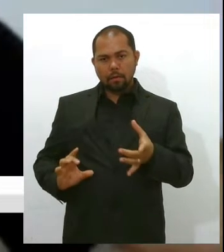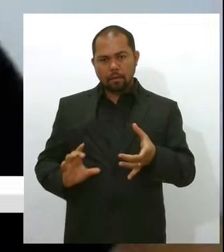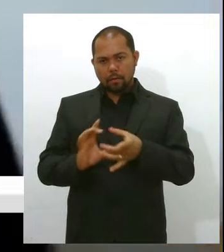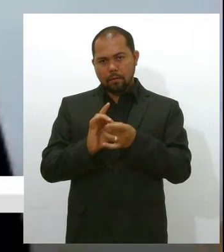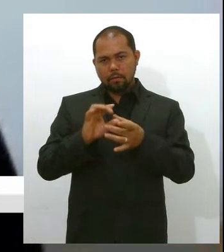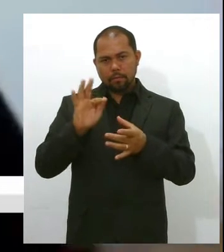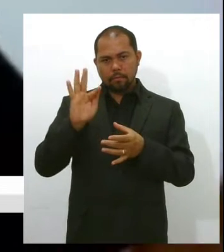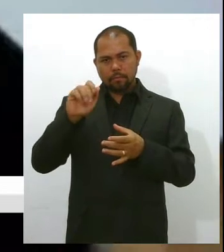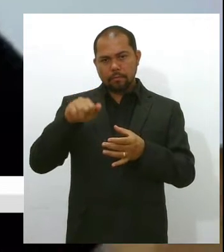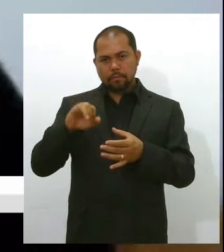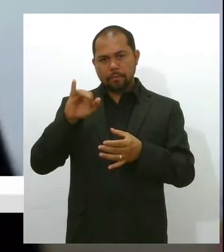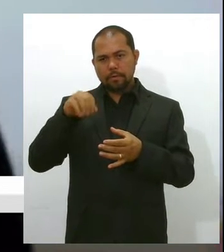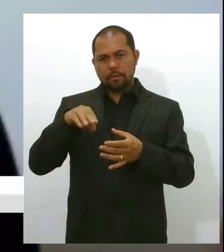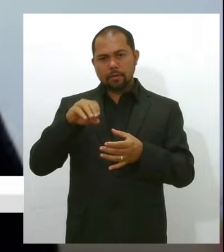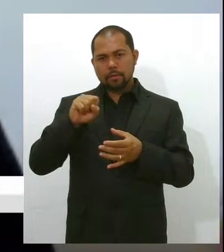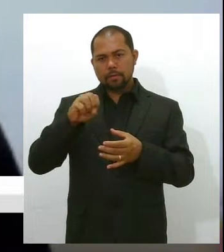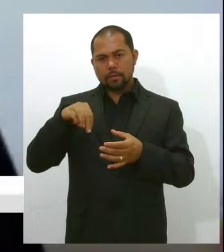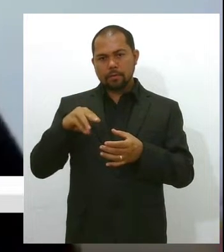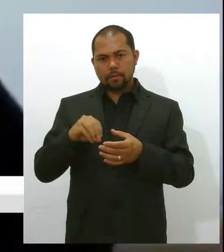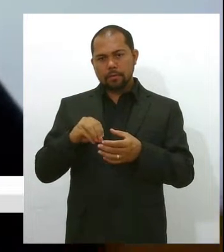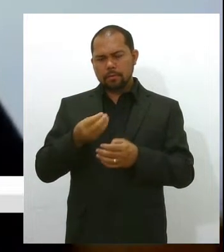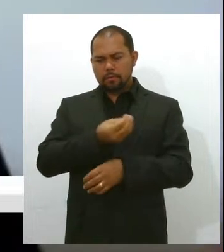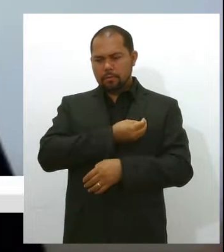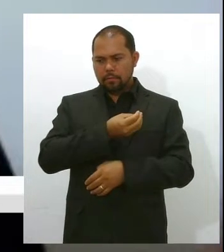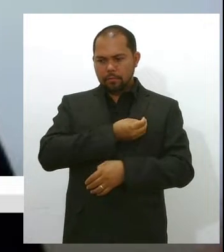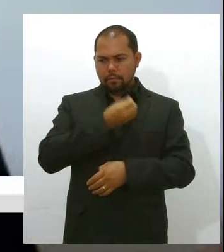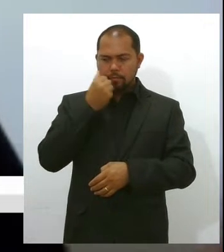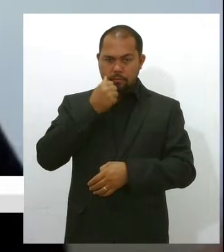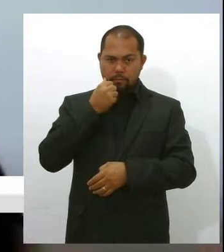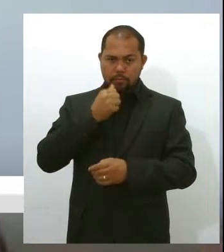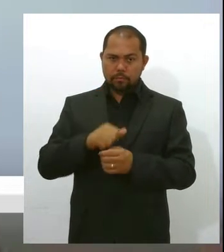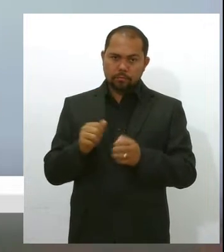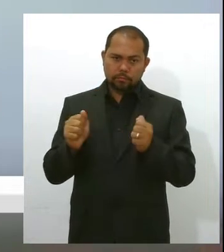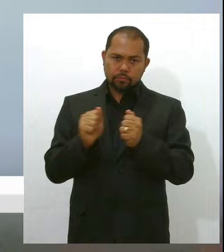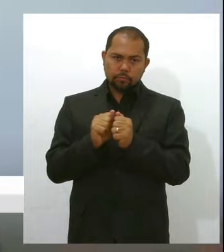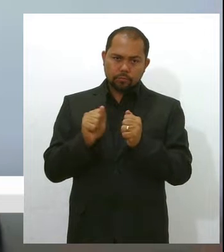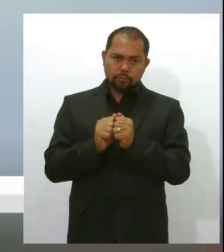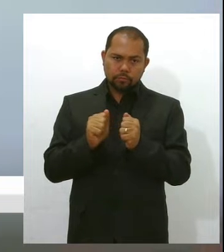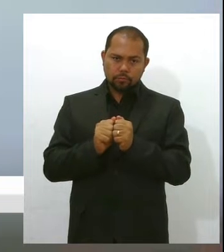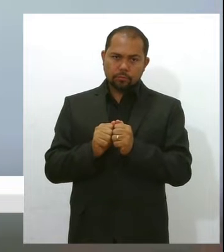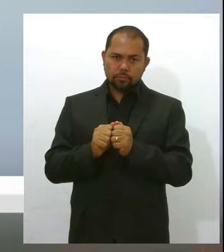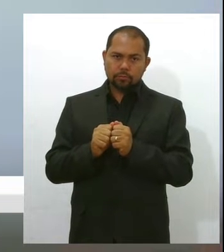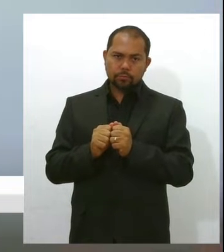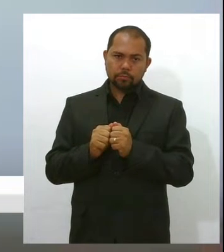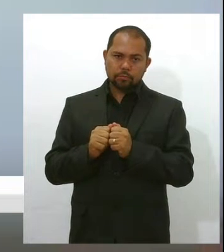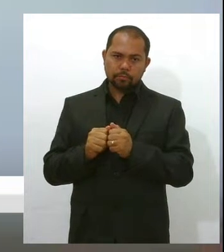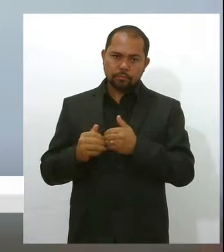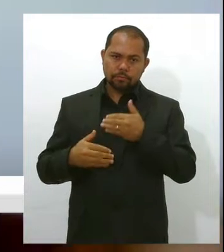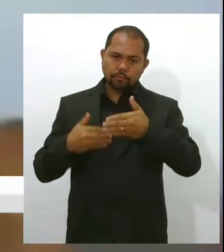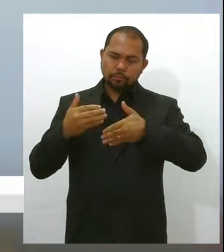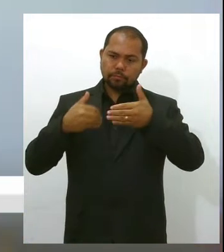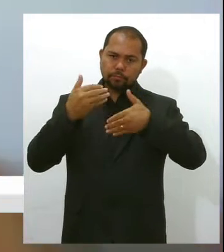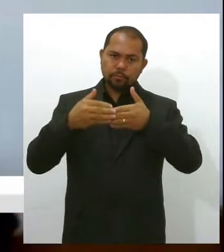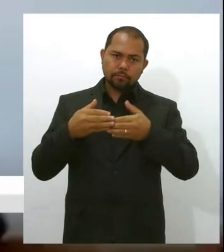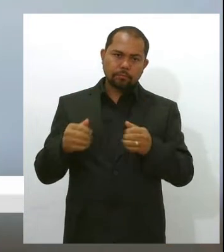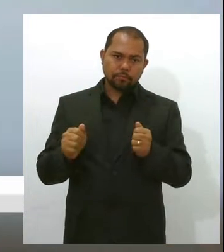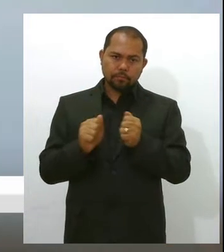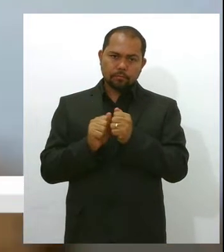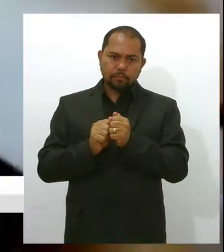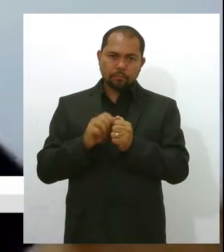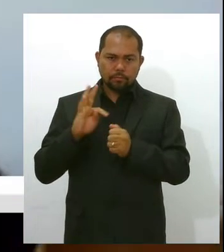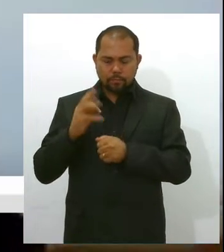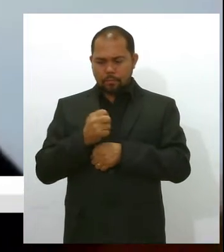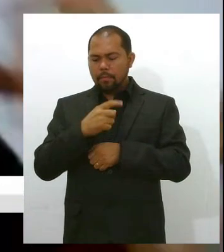E a gente convivendo com essas mulheres juntos ali e construindo coisas juntas. Todos nós já tivemos milhares